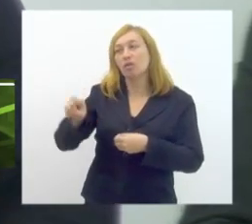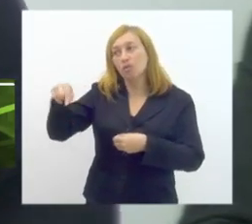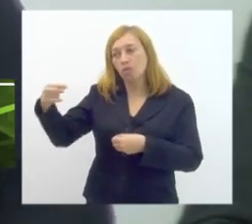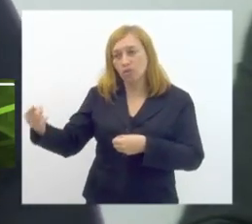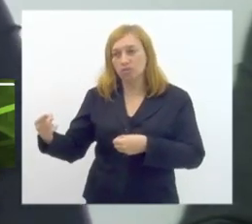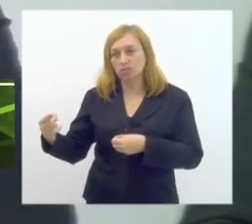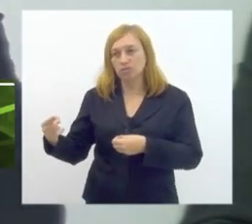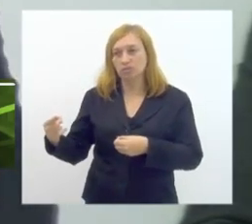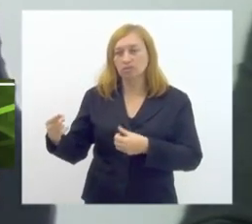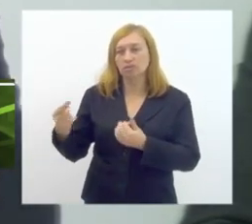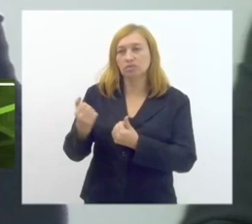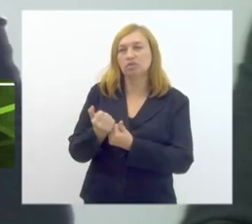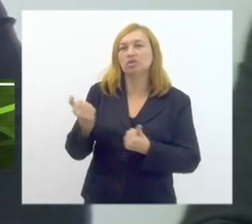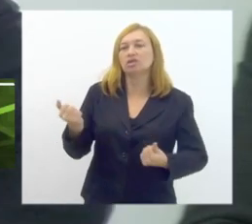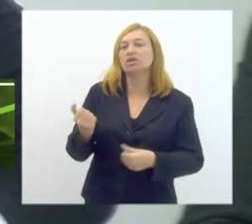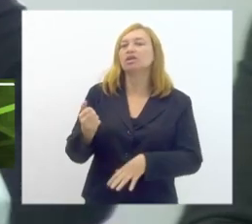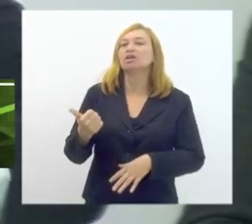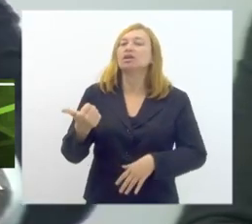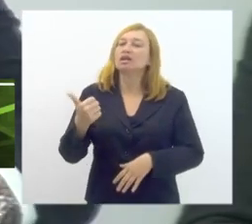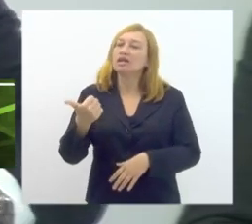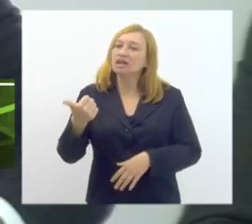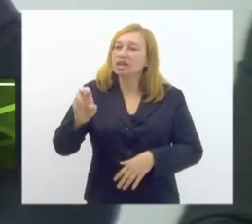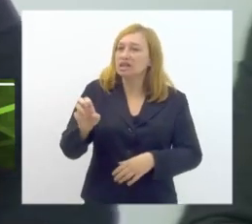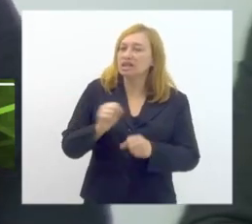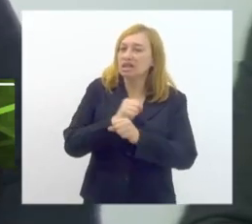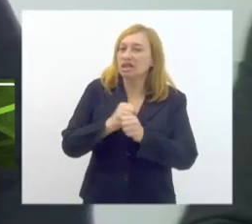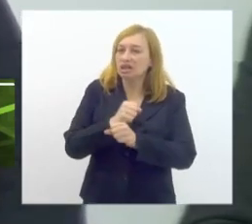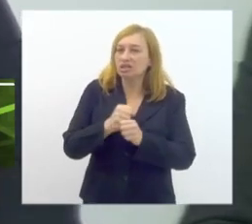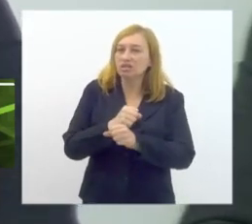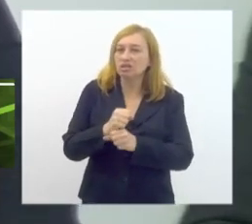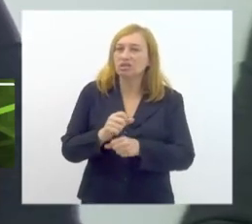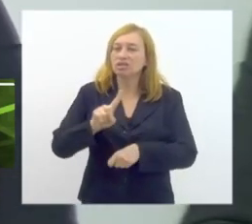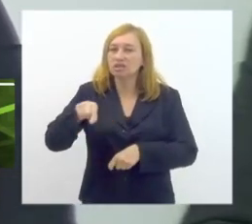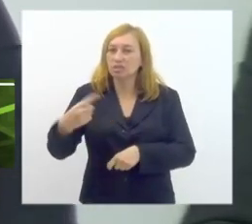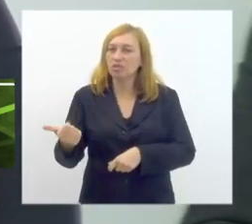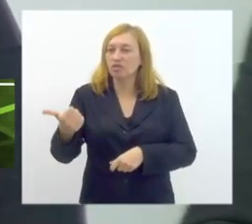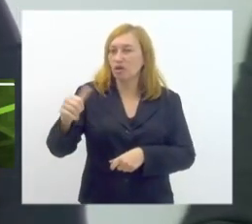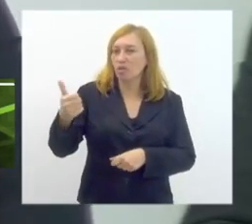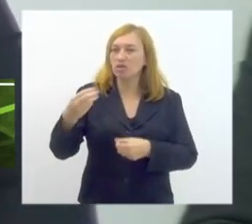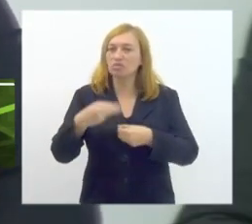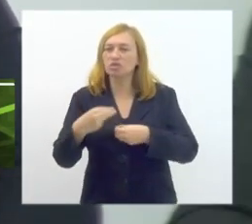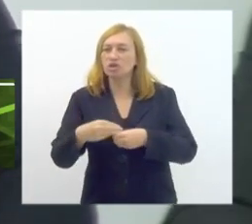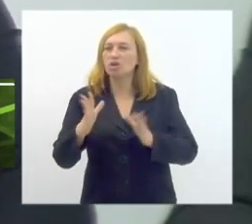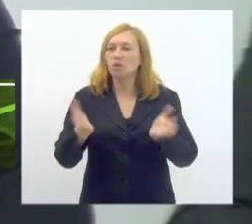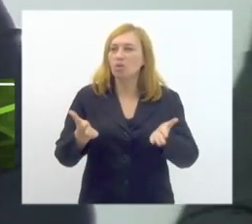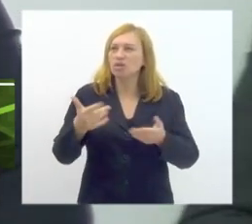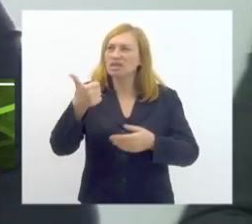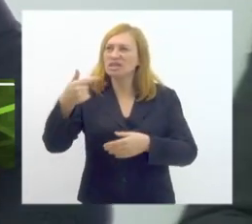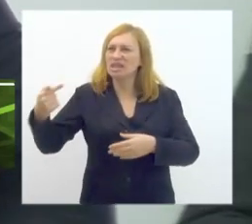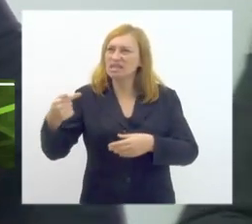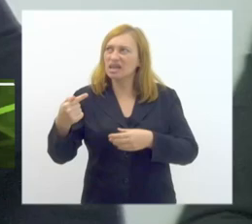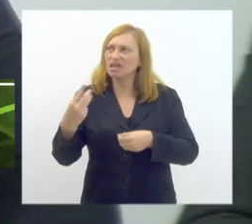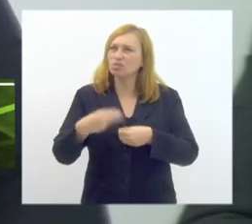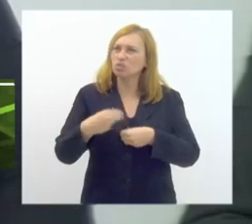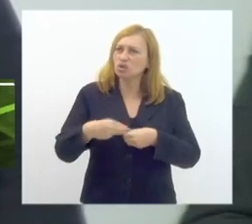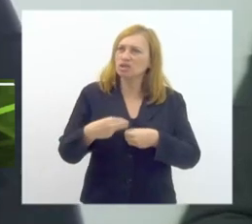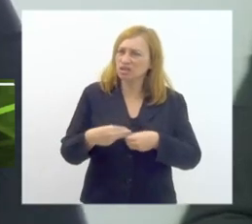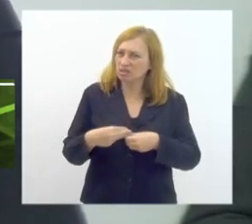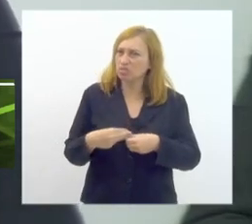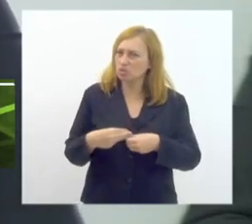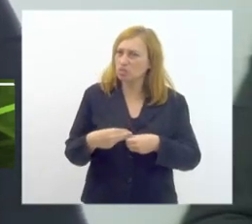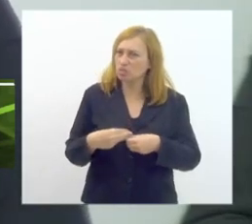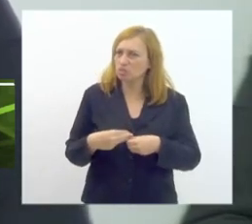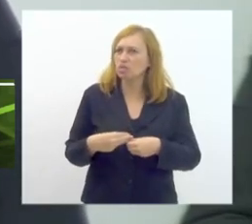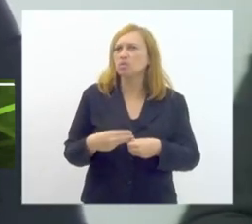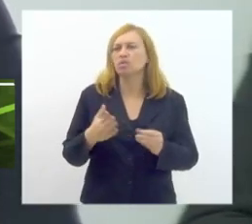anos, começou com 11 municípios, depois migrou para 16 e hoje somos 17 municípios com a entrada de São Pedro